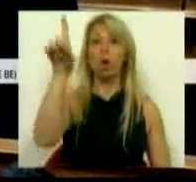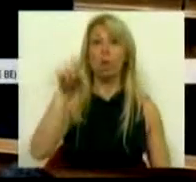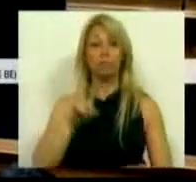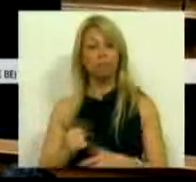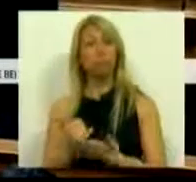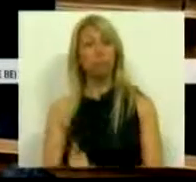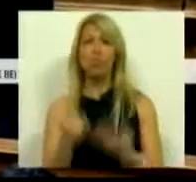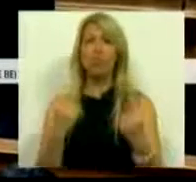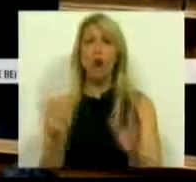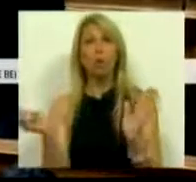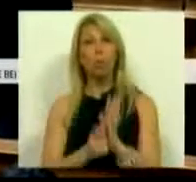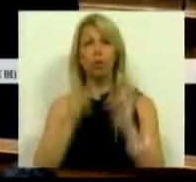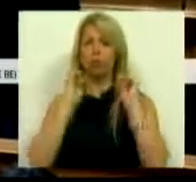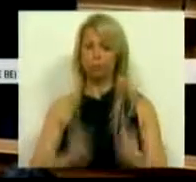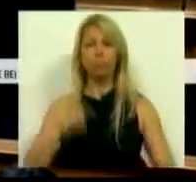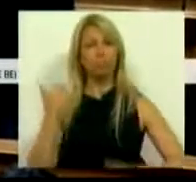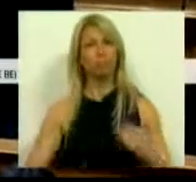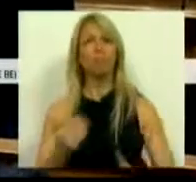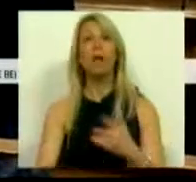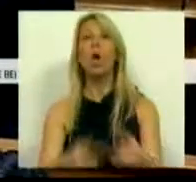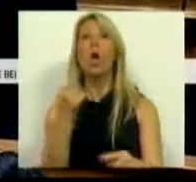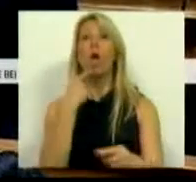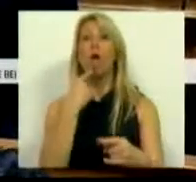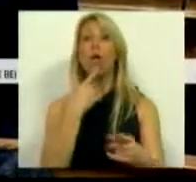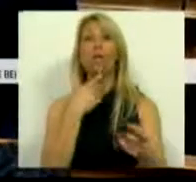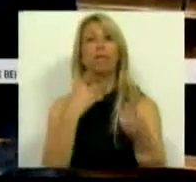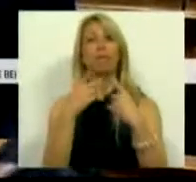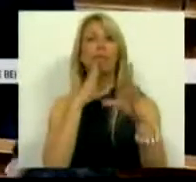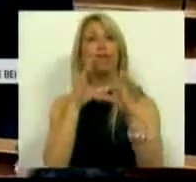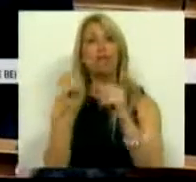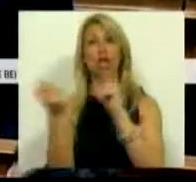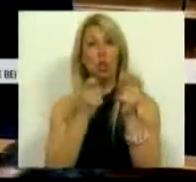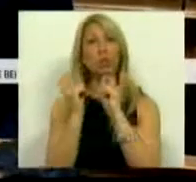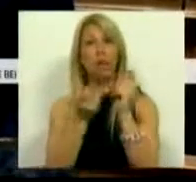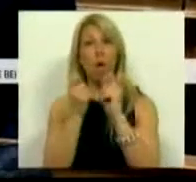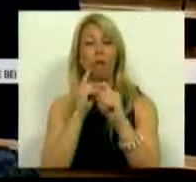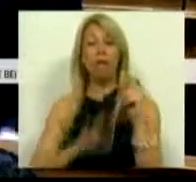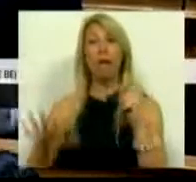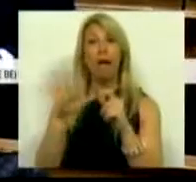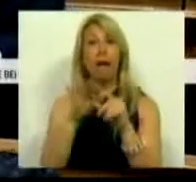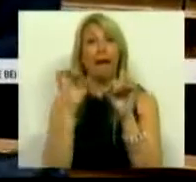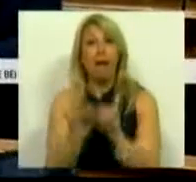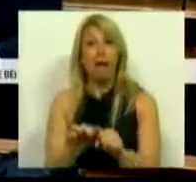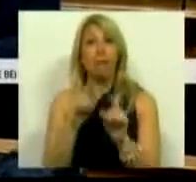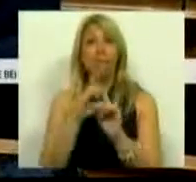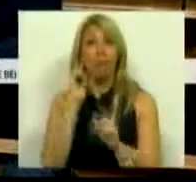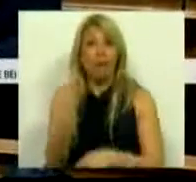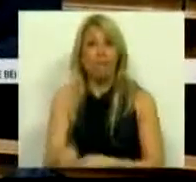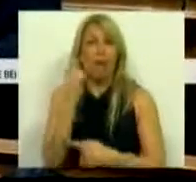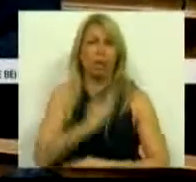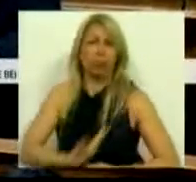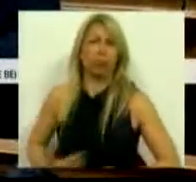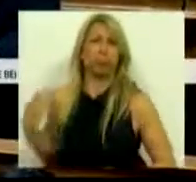ponto de partida para uma ampla discussão em torno desta arte tradicional que desejávamos ver realizada na Comissão